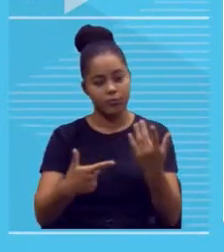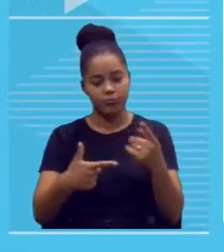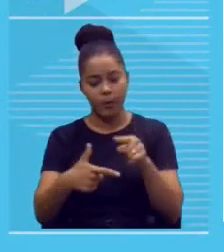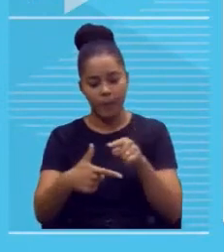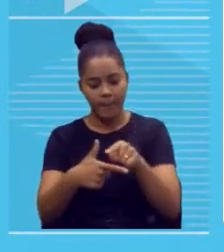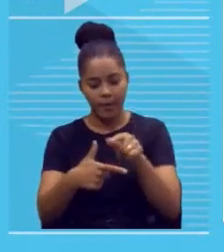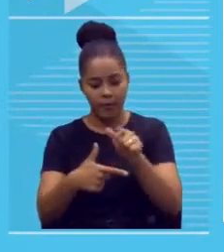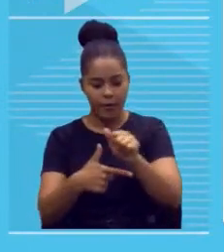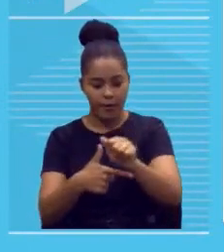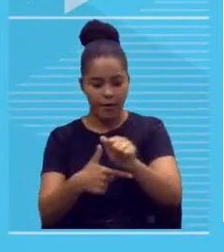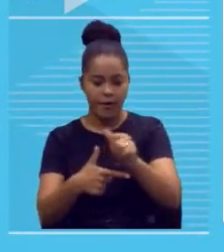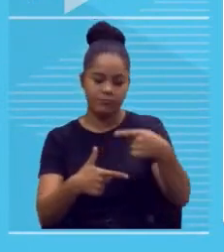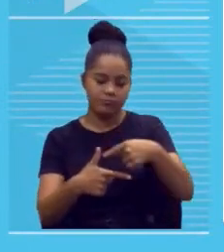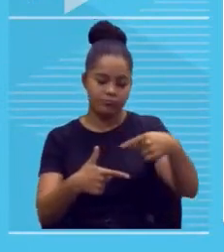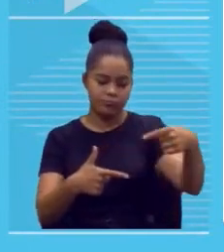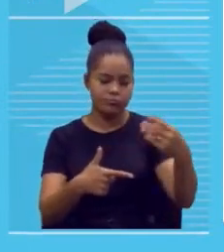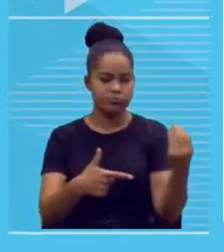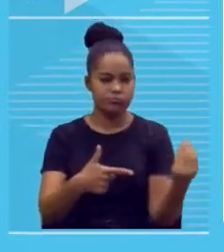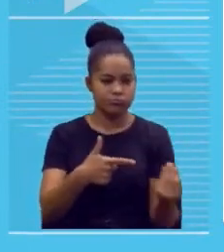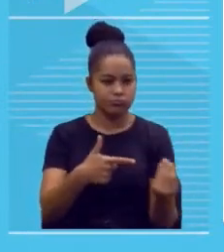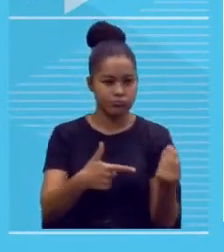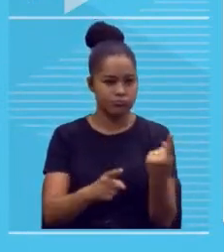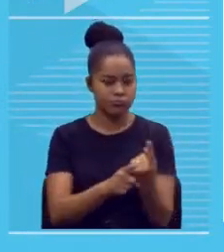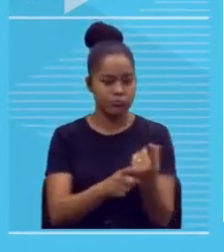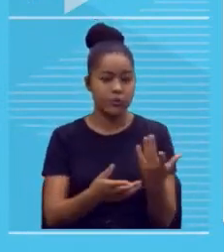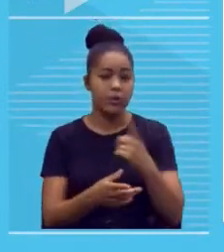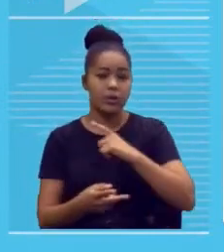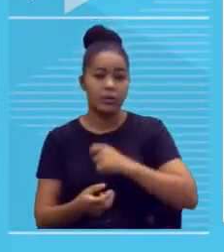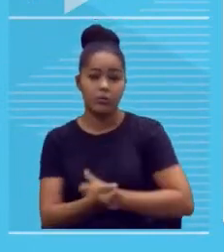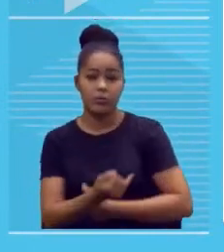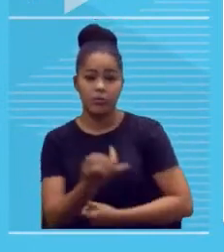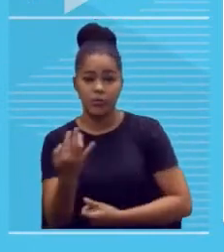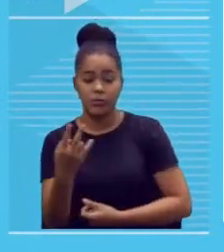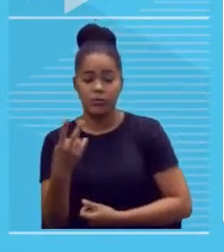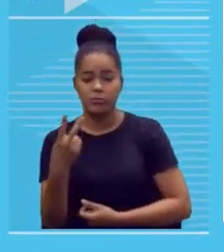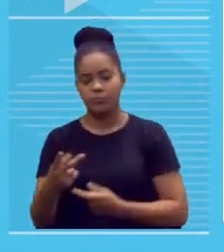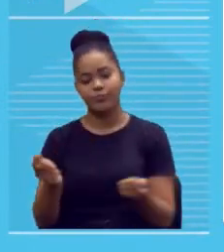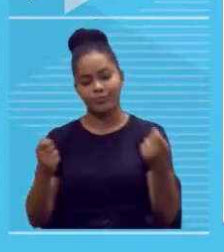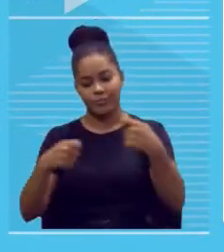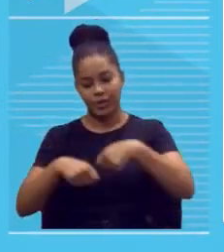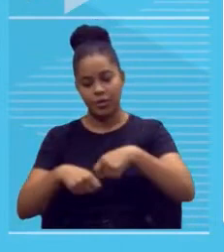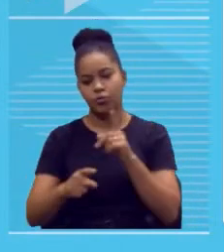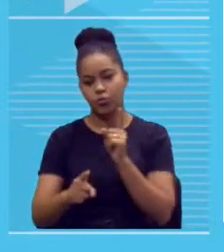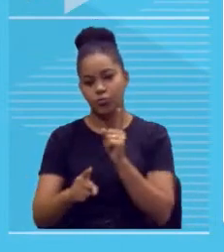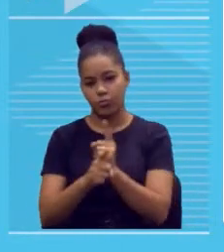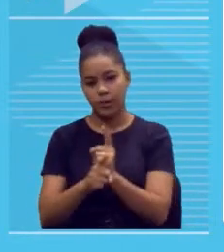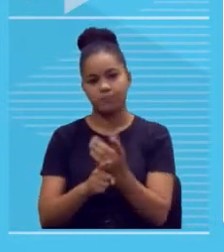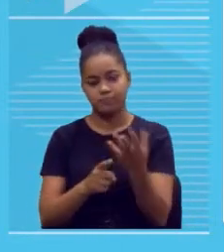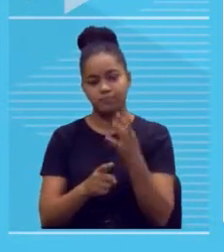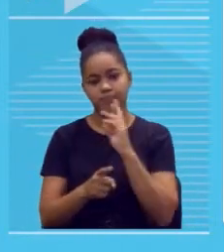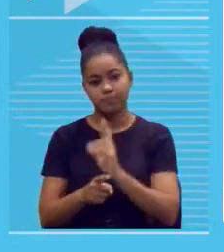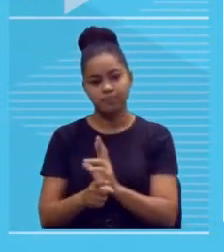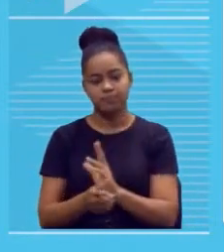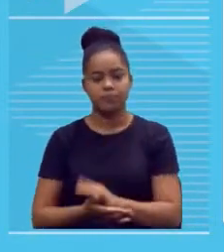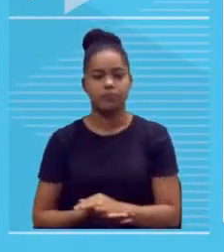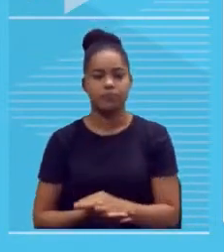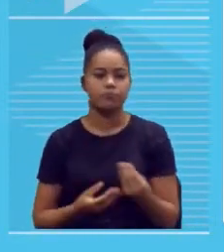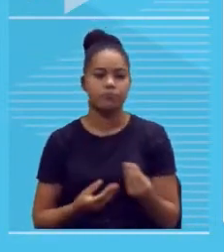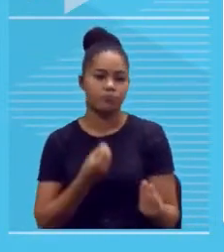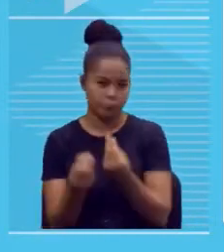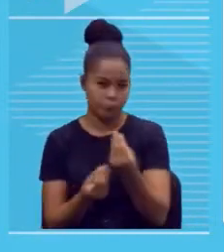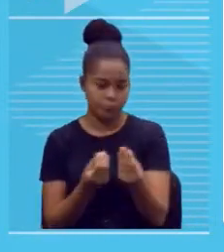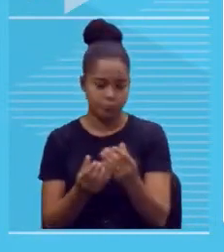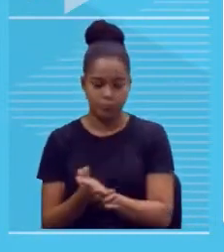tenho duas formas para estar fazendo isso aqui. Duas formas. A primeira forma, professor, seria me